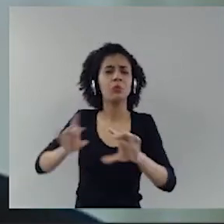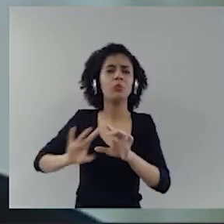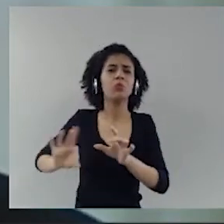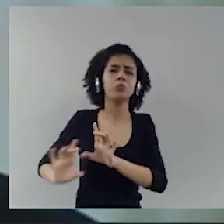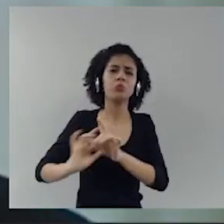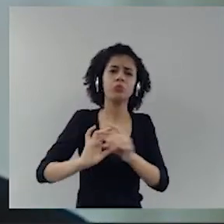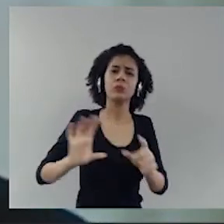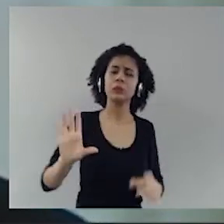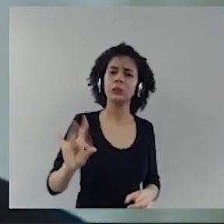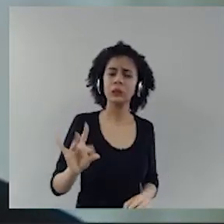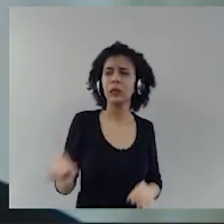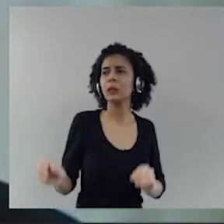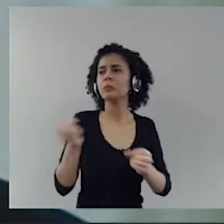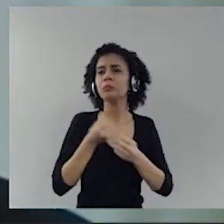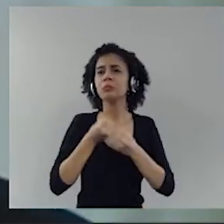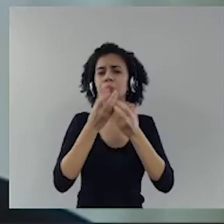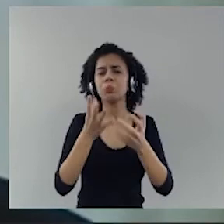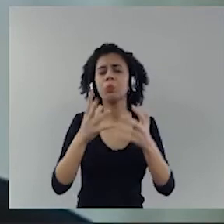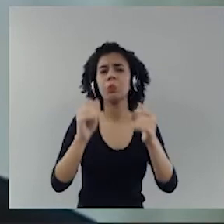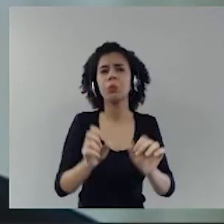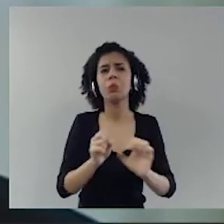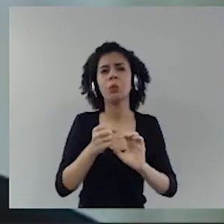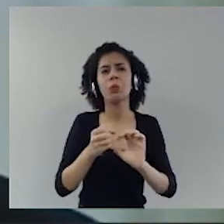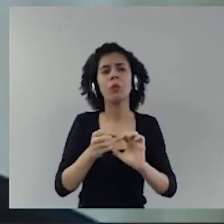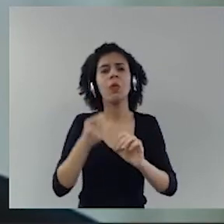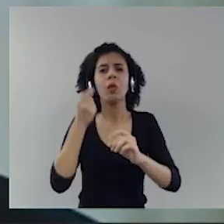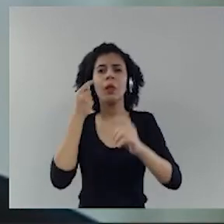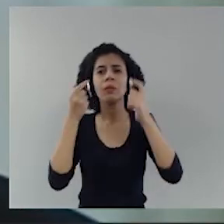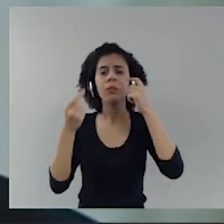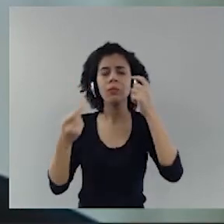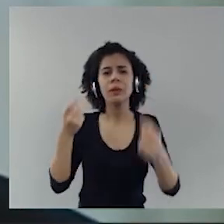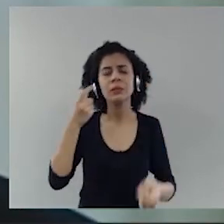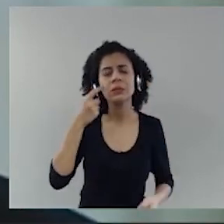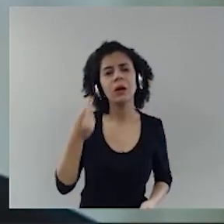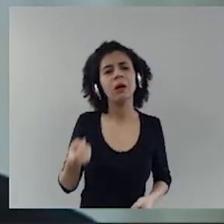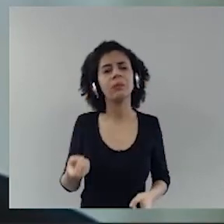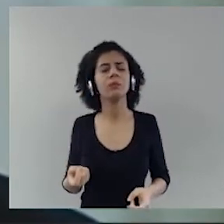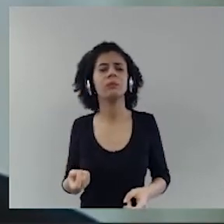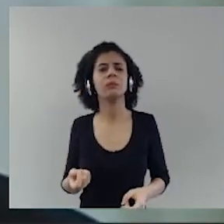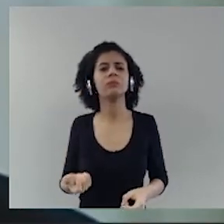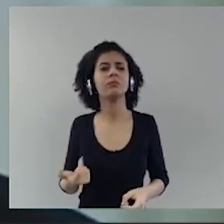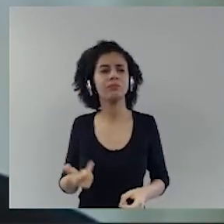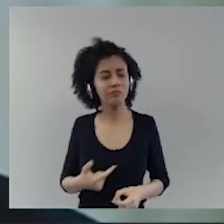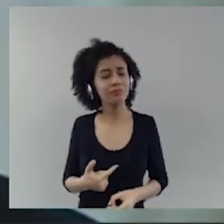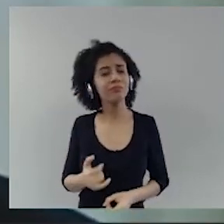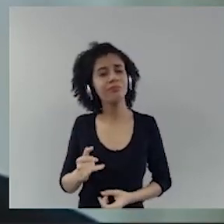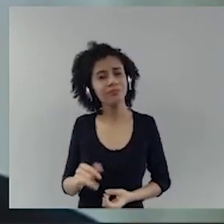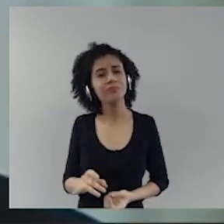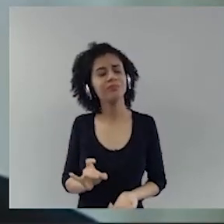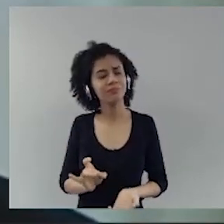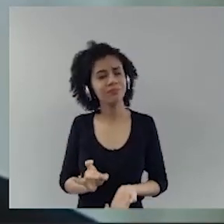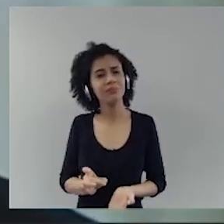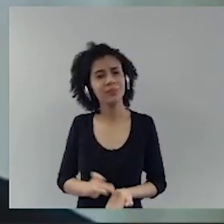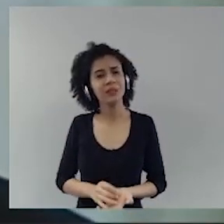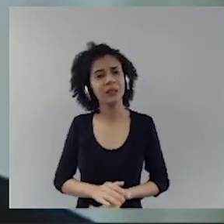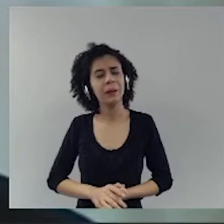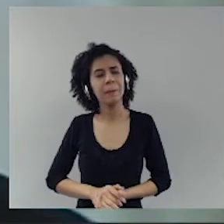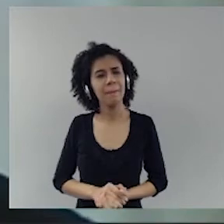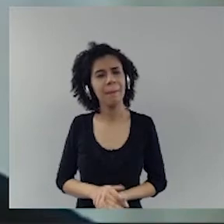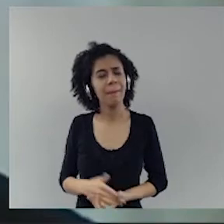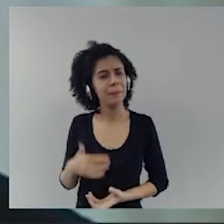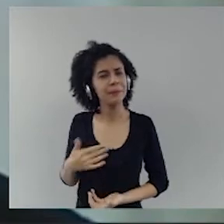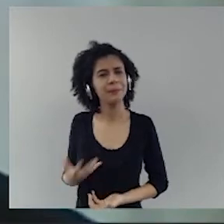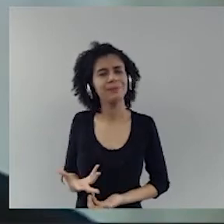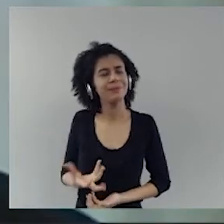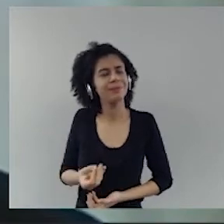fica expuseram aqui as suas ideias e confesso até que me deixaram